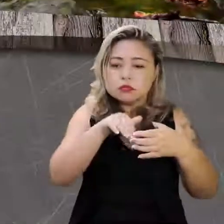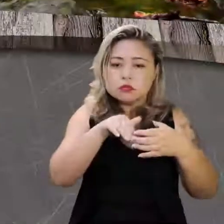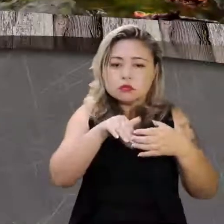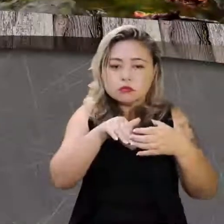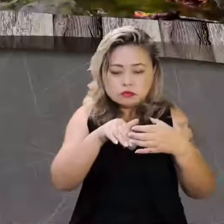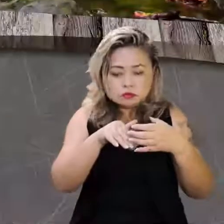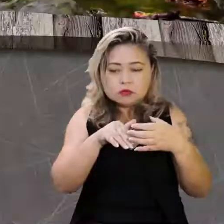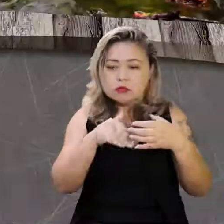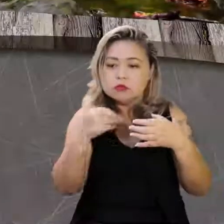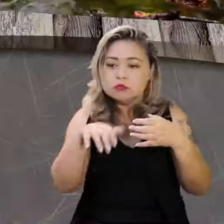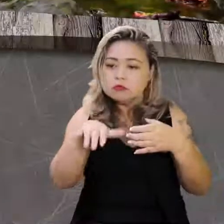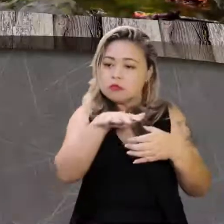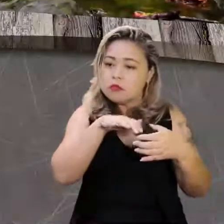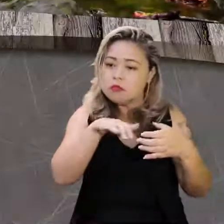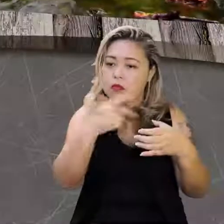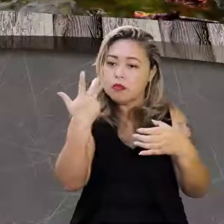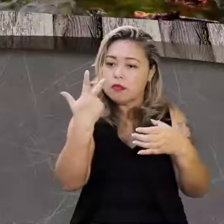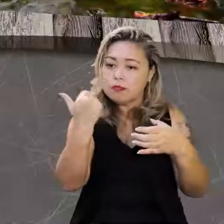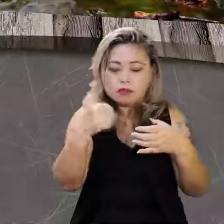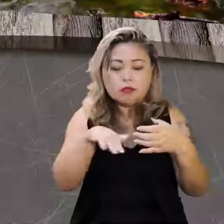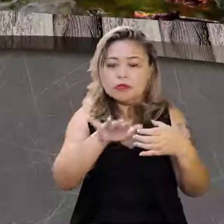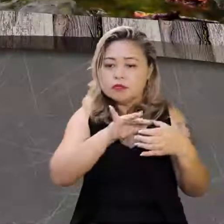uma população natural